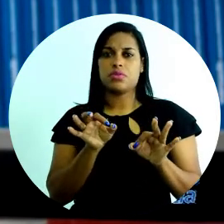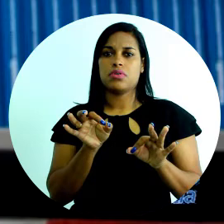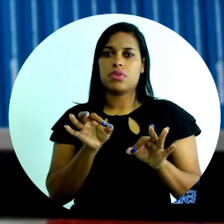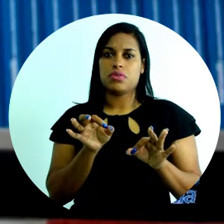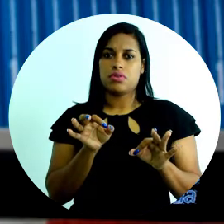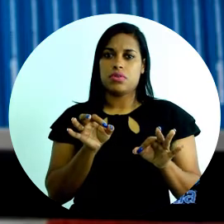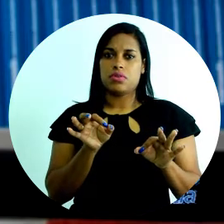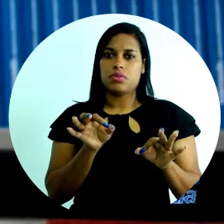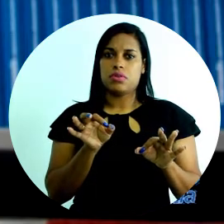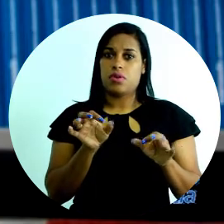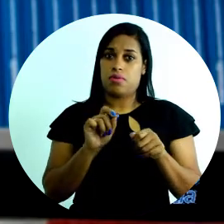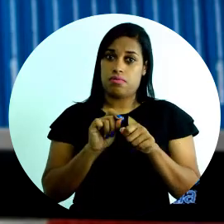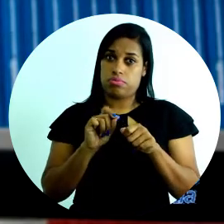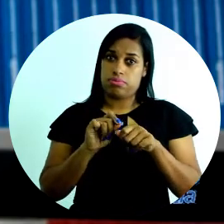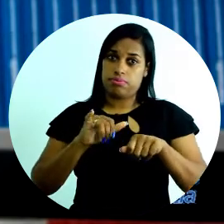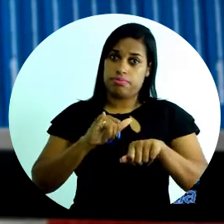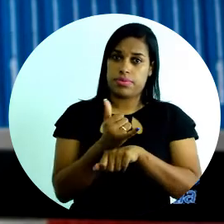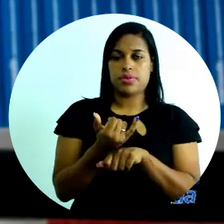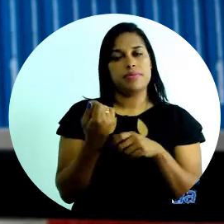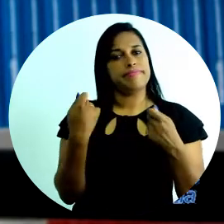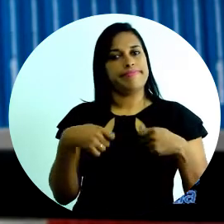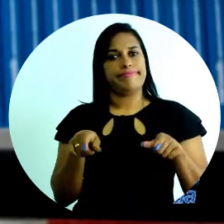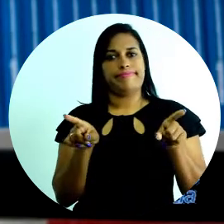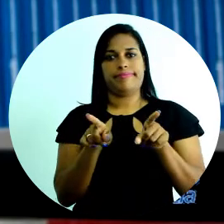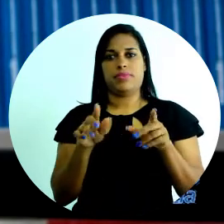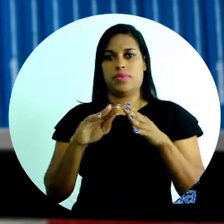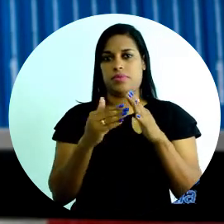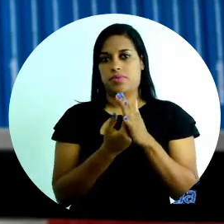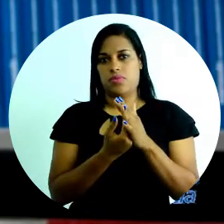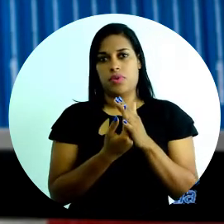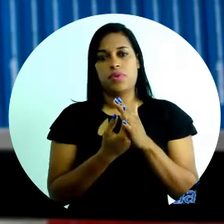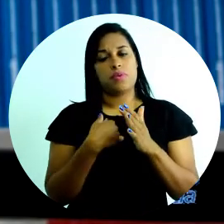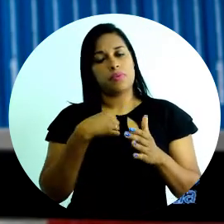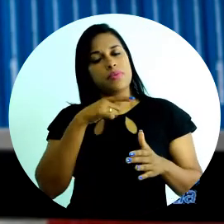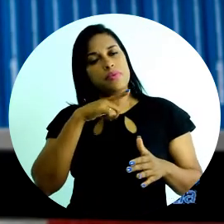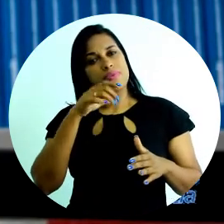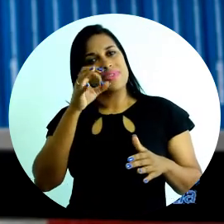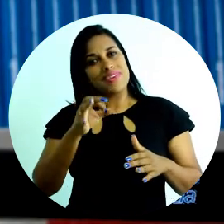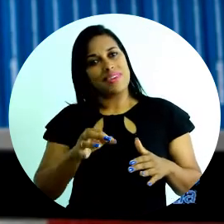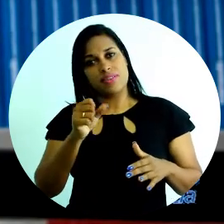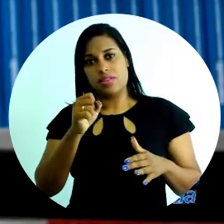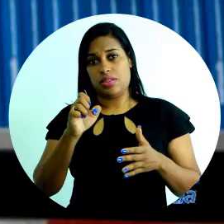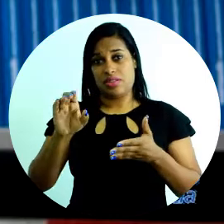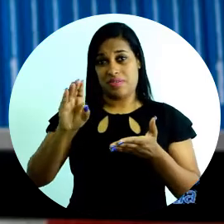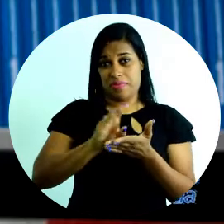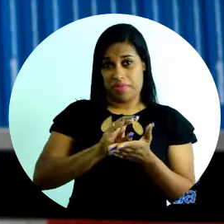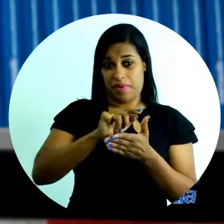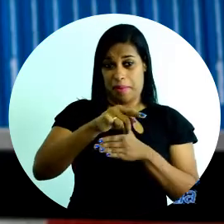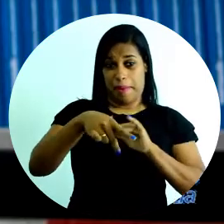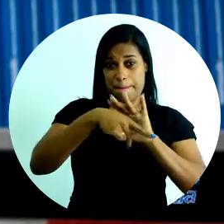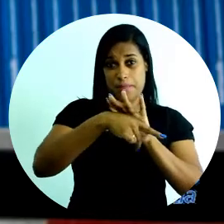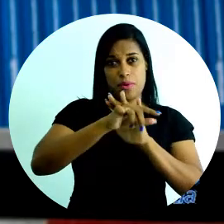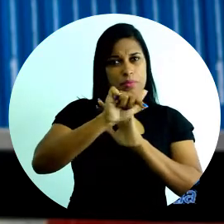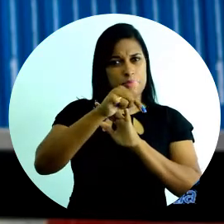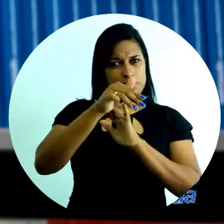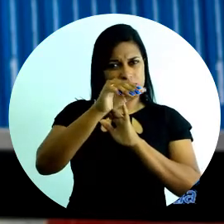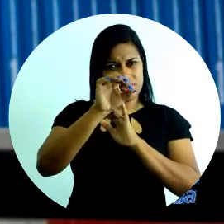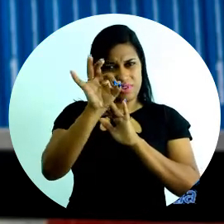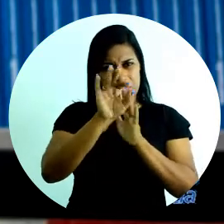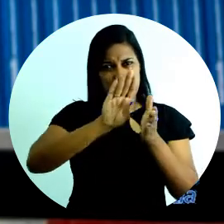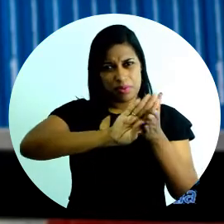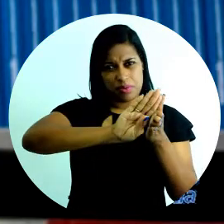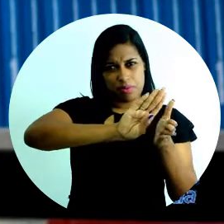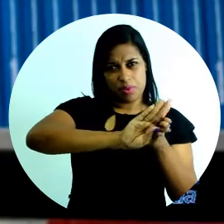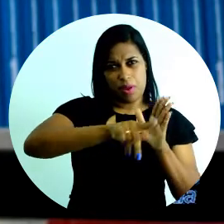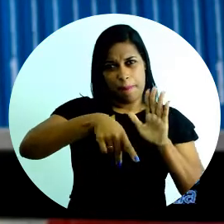pacote fechado, que realizou intervenções que não eram necessárias para a escola. Eu tenho certeza que se aquele recurso tivesse sido